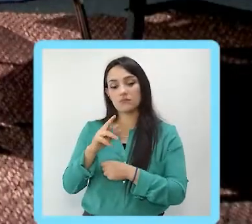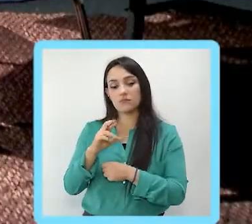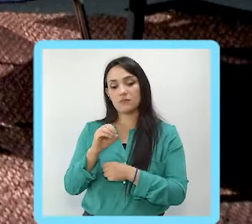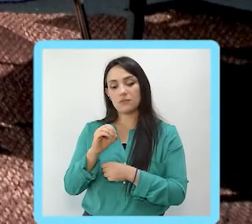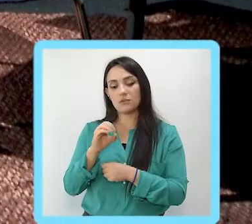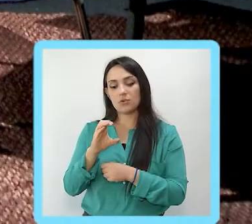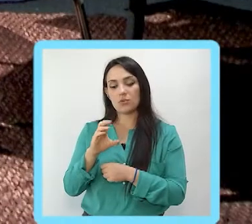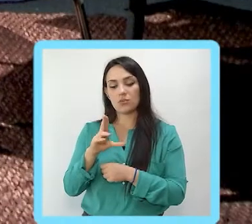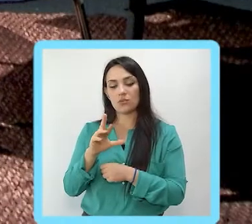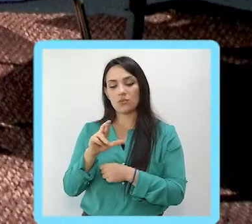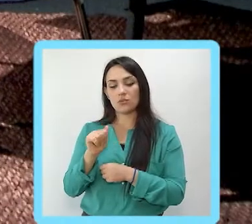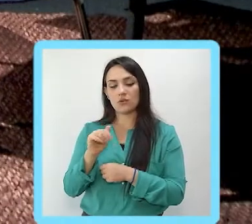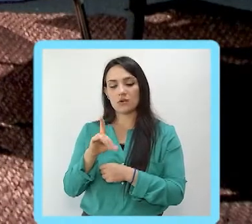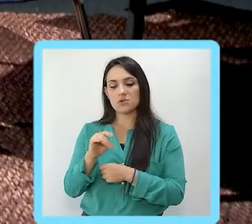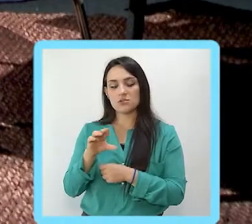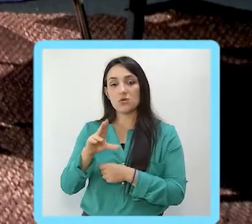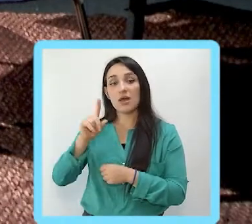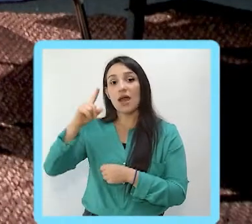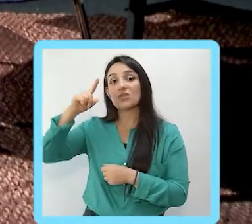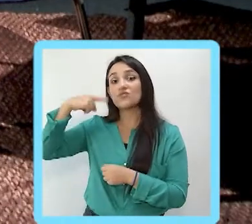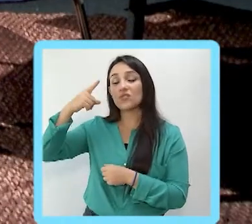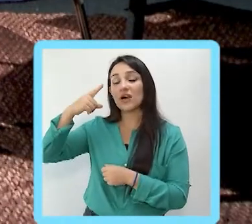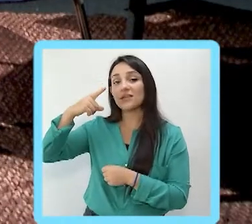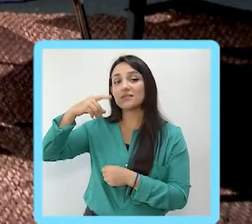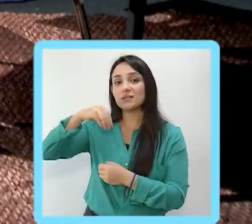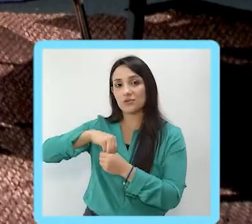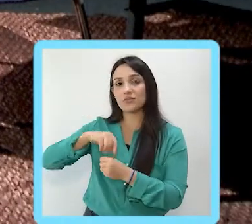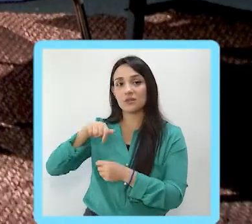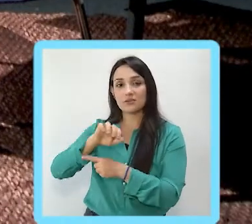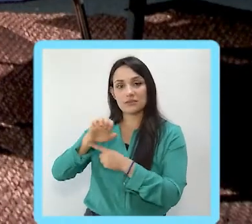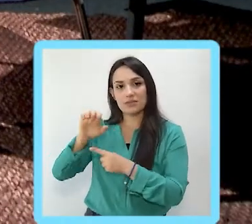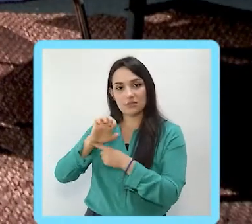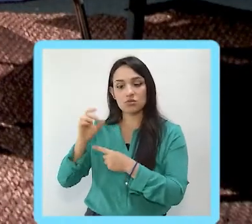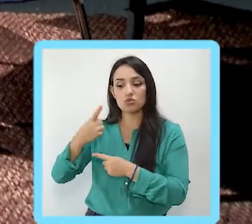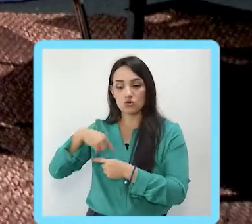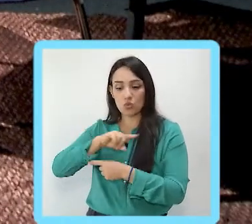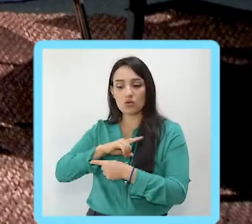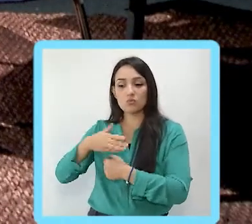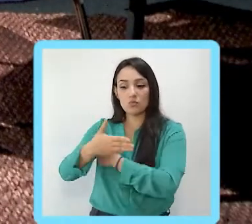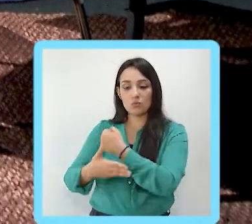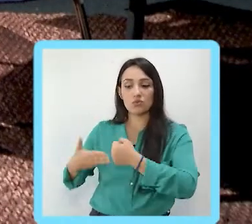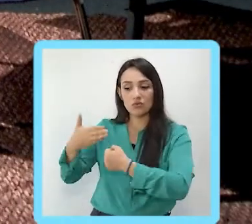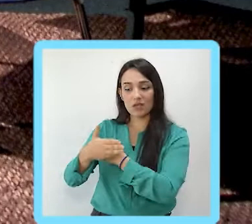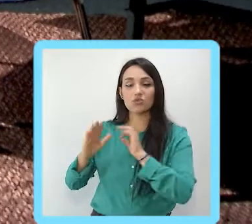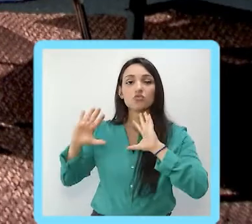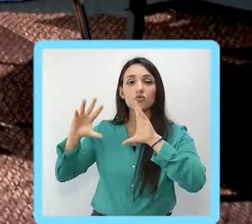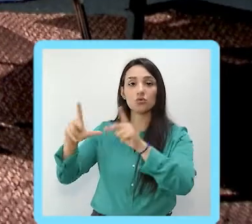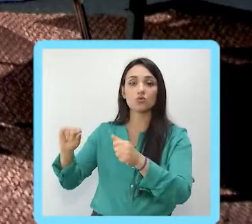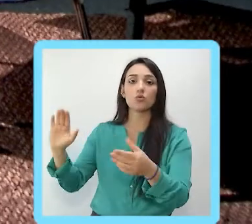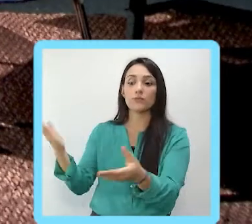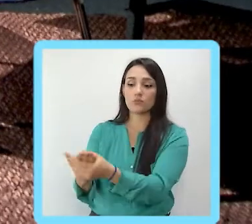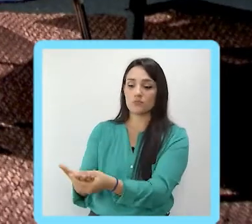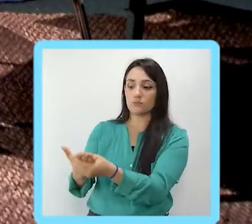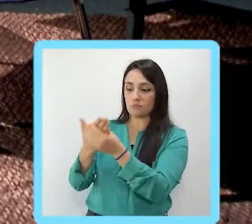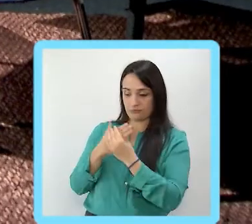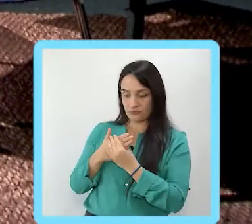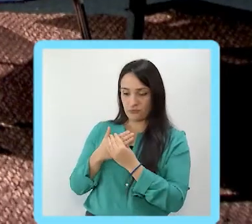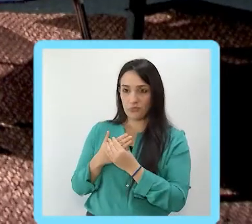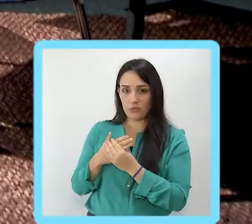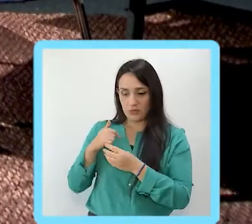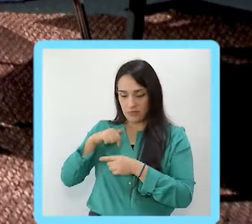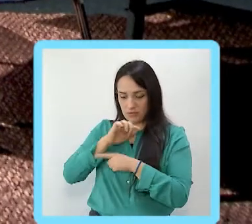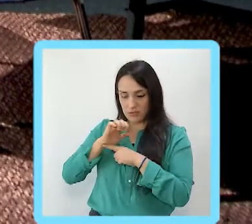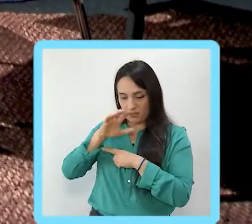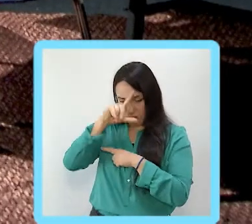o advogado do Estado do Mato Grosso do Sul, né? Então, nós advogamos, nós defendemos as causas do Mato Grosso do